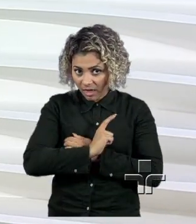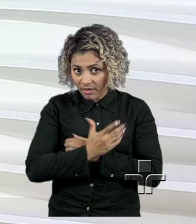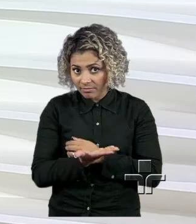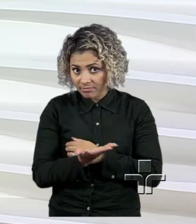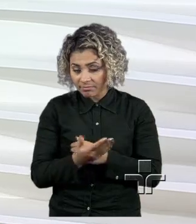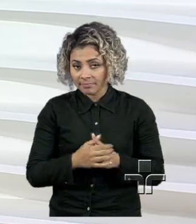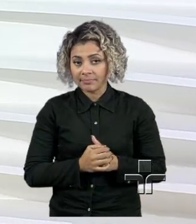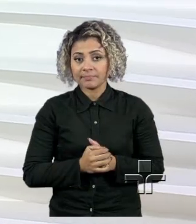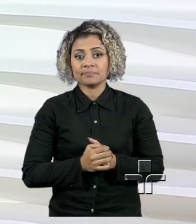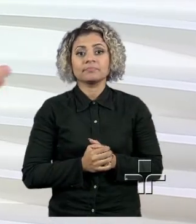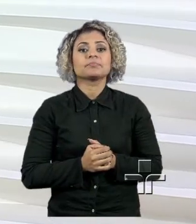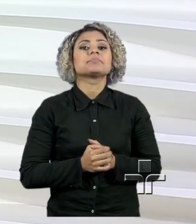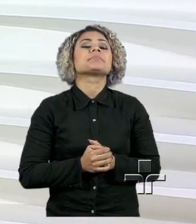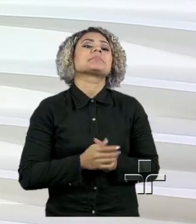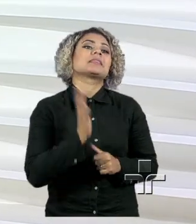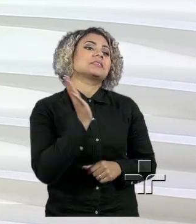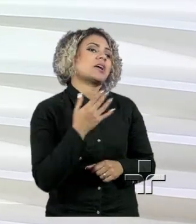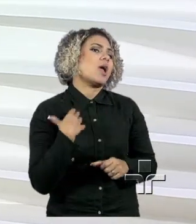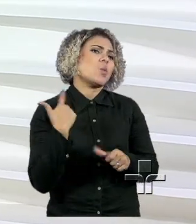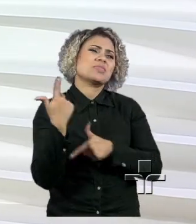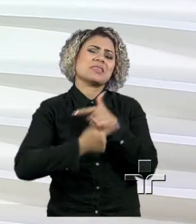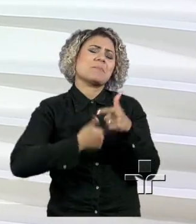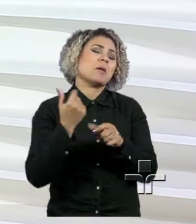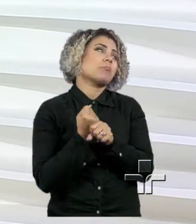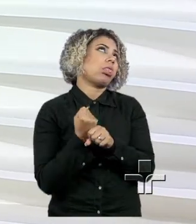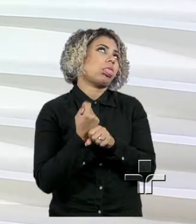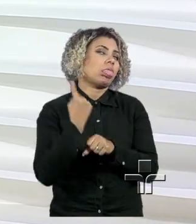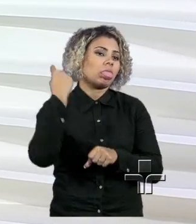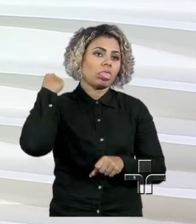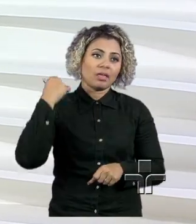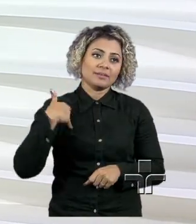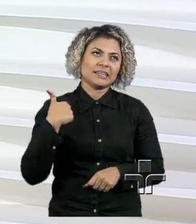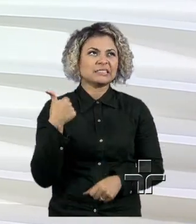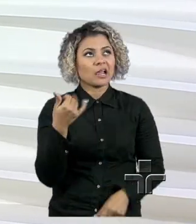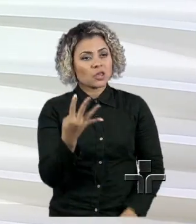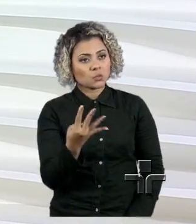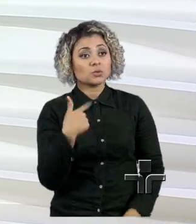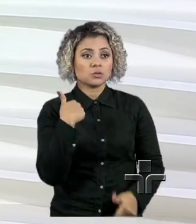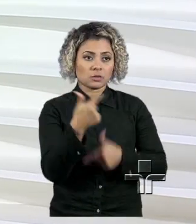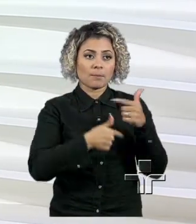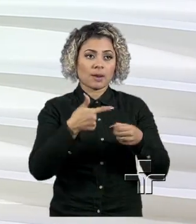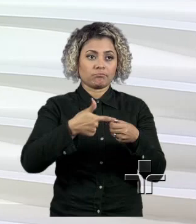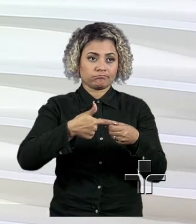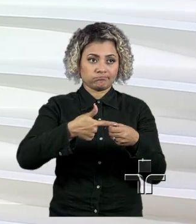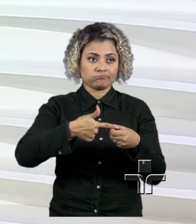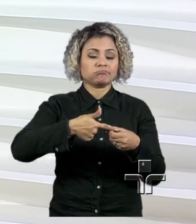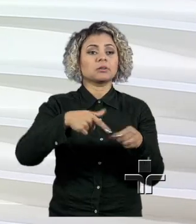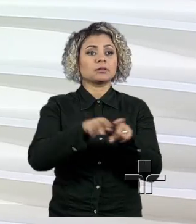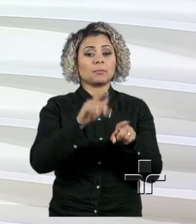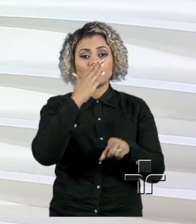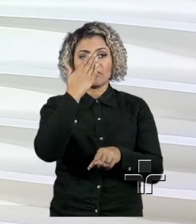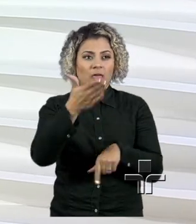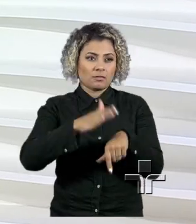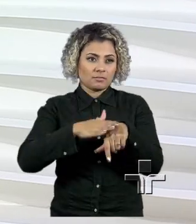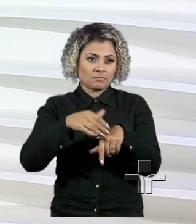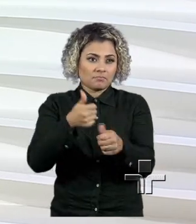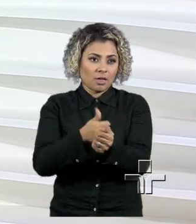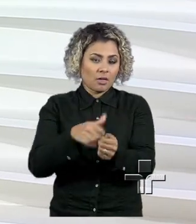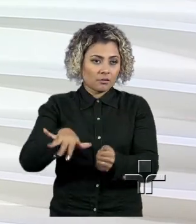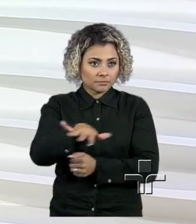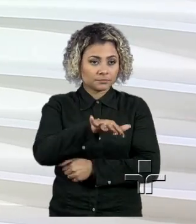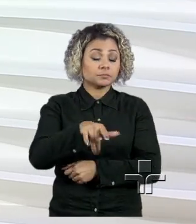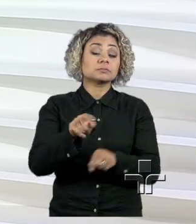Wilson, eu desde que me conheço por gente, trabalho lá com a minha mãe. Aos 14 eu trabalhei no posto de gasolina em frente. E